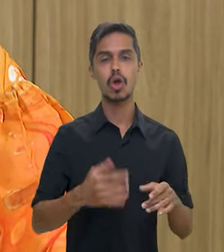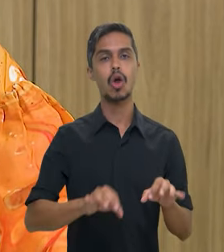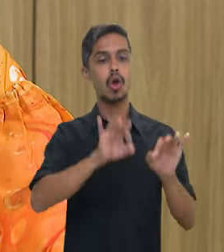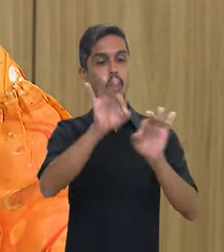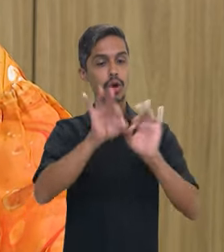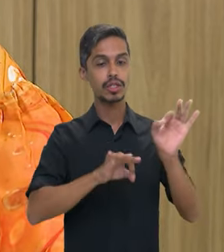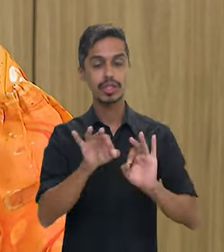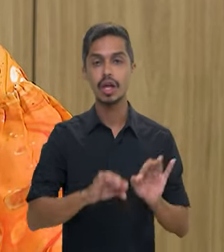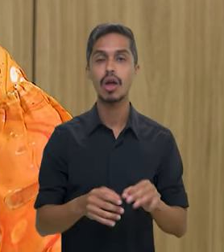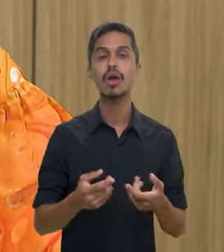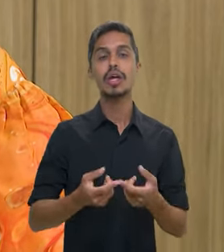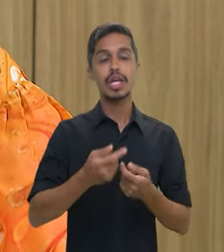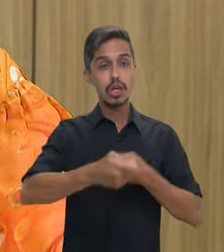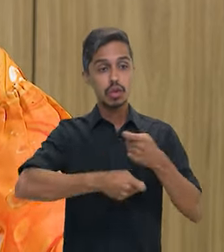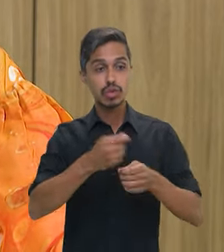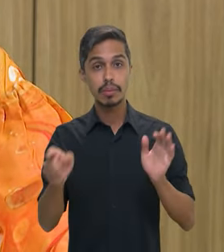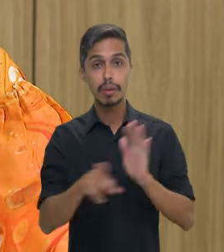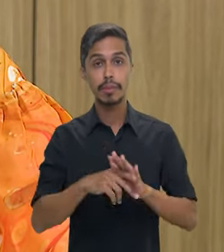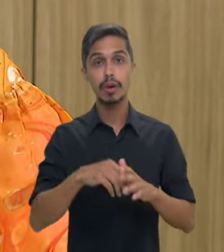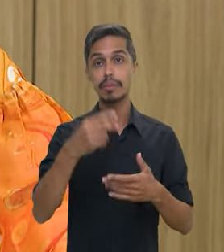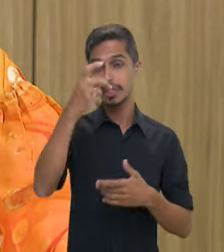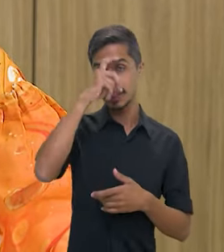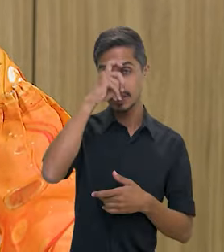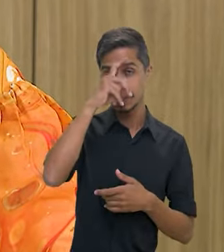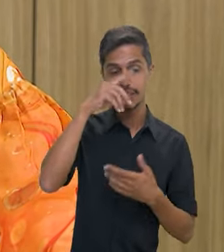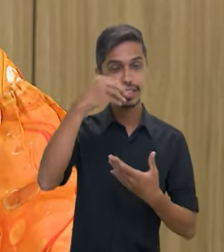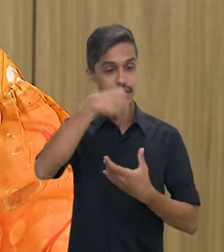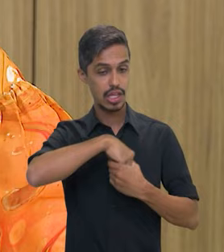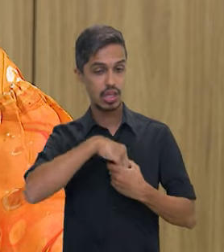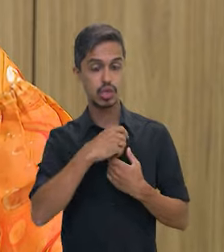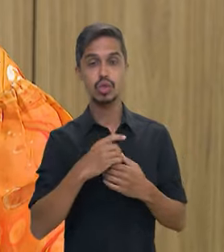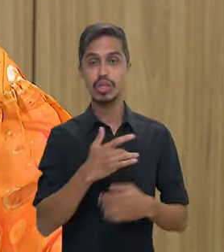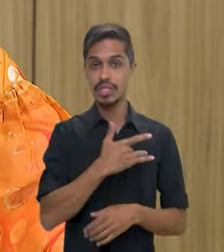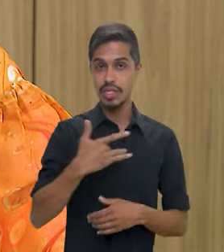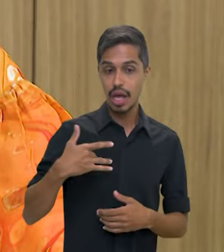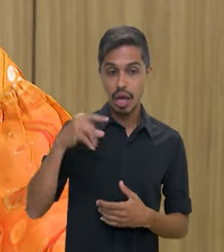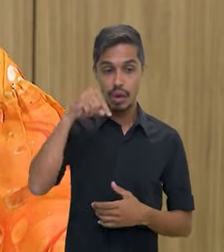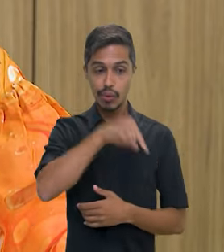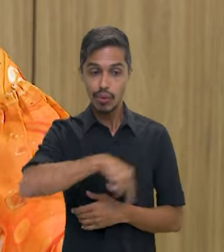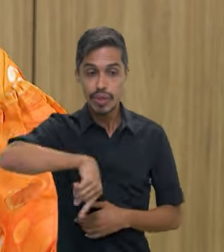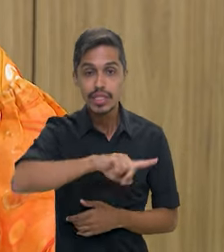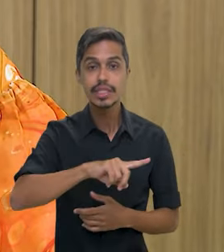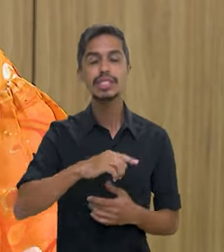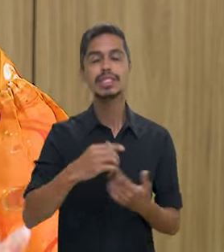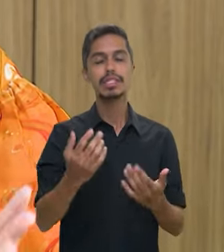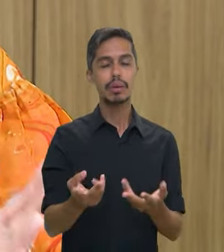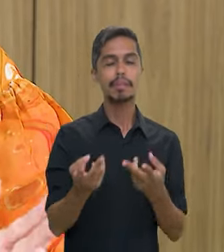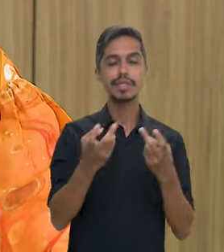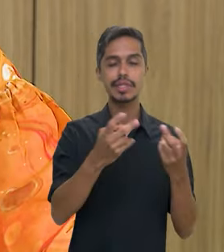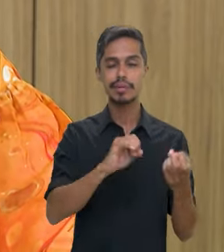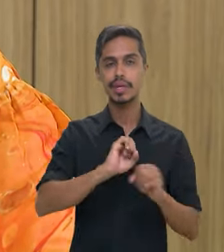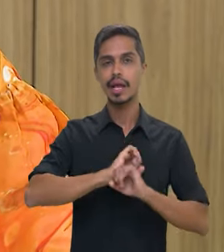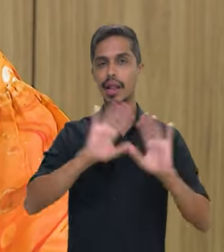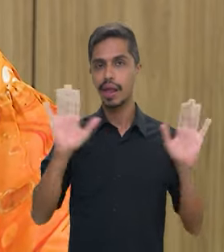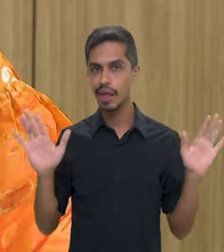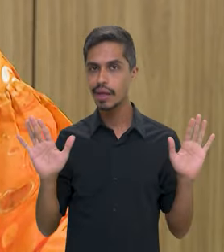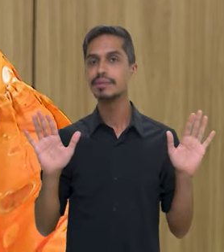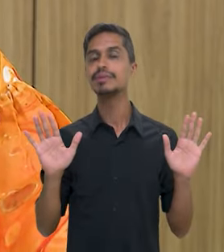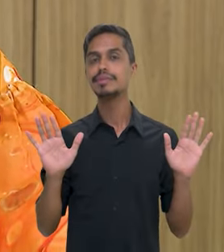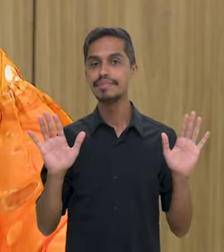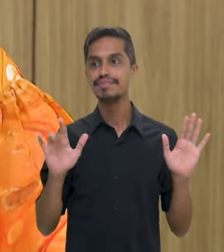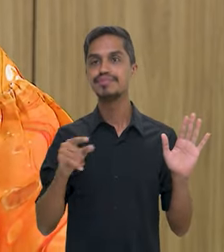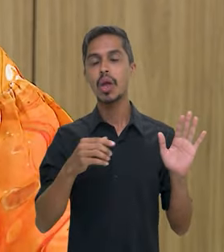complexo econômico e industrial da saúde, uma estratégia fundamental que ficou muito clara, eu creio, para a